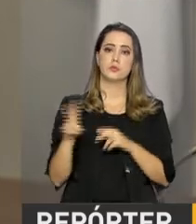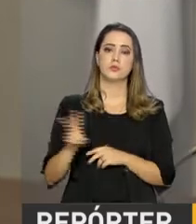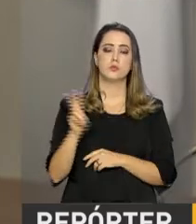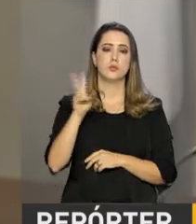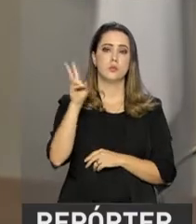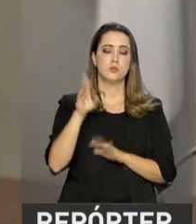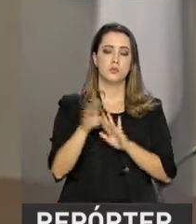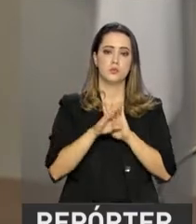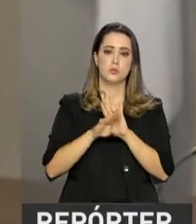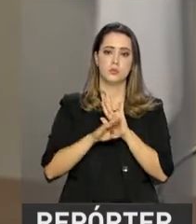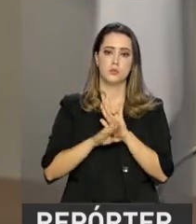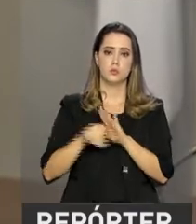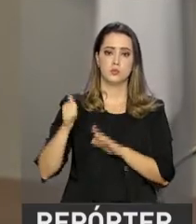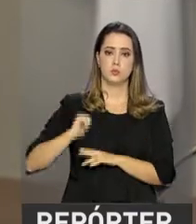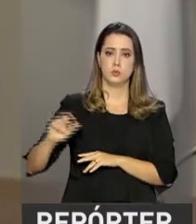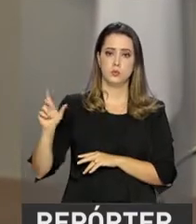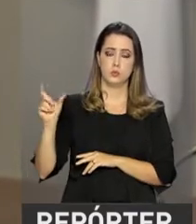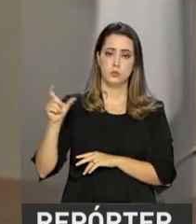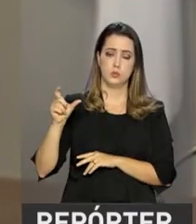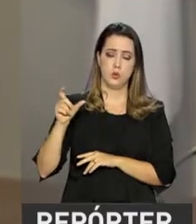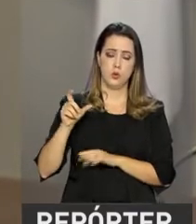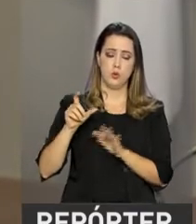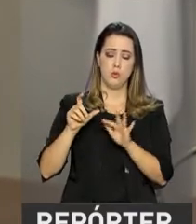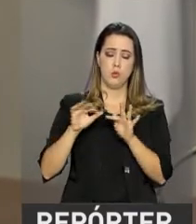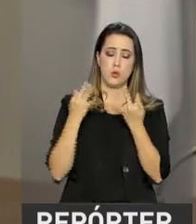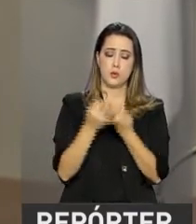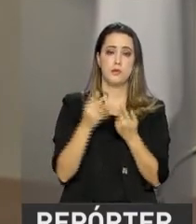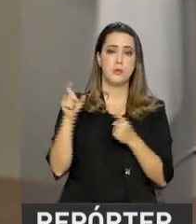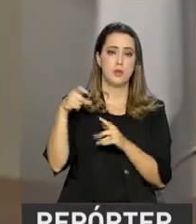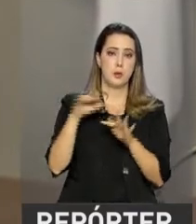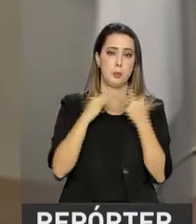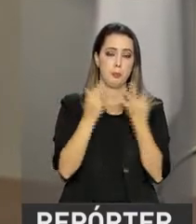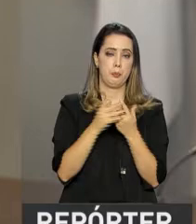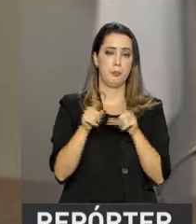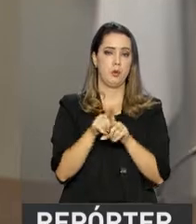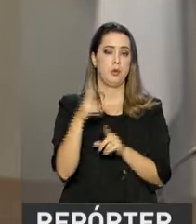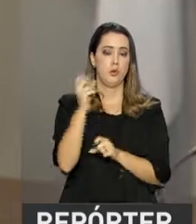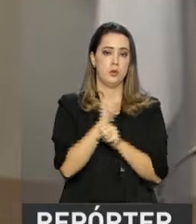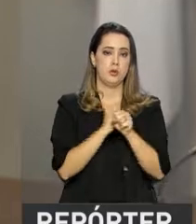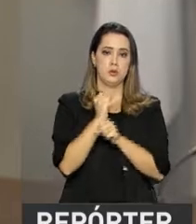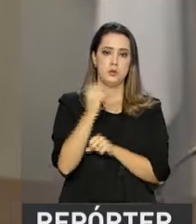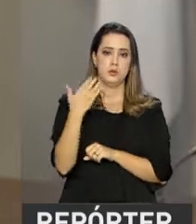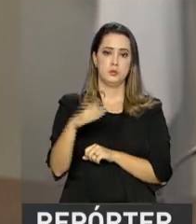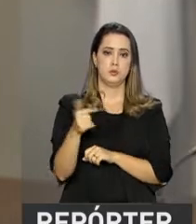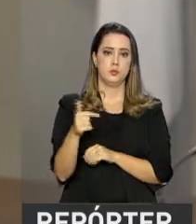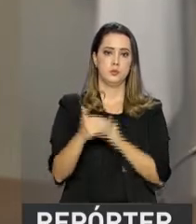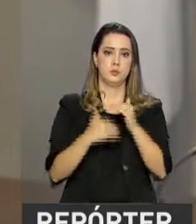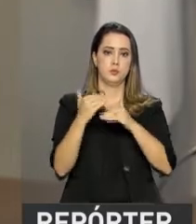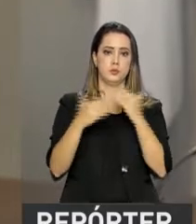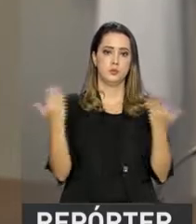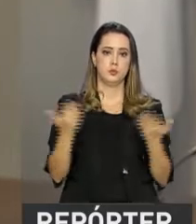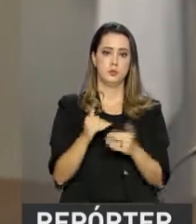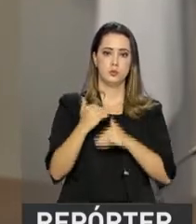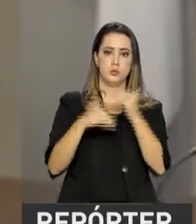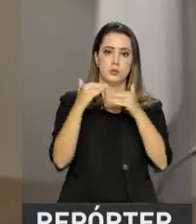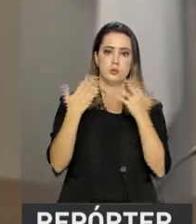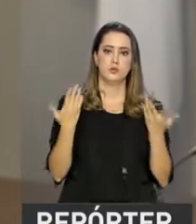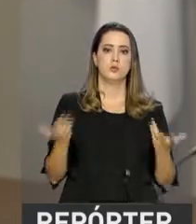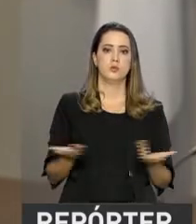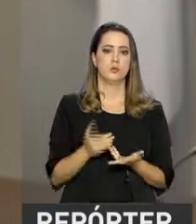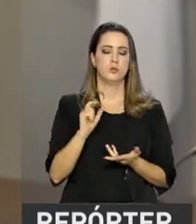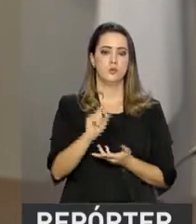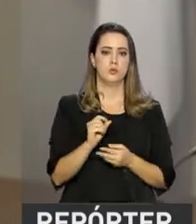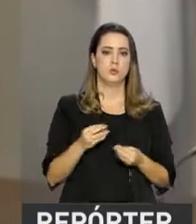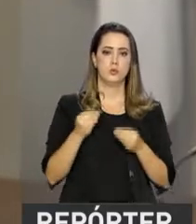de programas como o bolsa família o presidente lembrou que depois de dois anos e meio sem aumento reajustou o benefício e